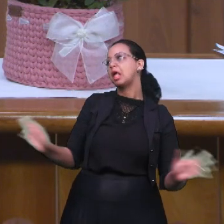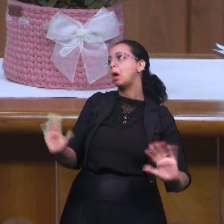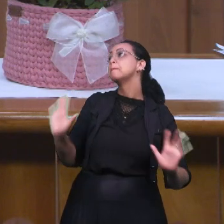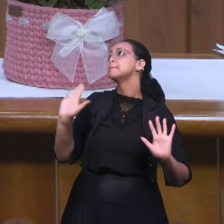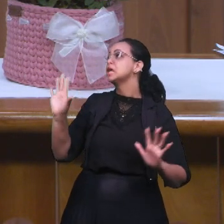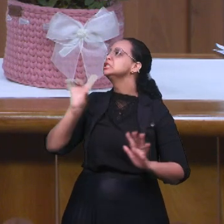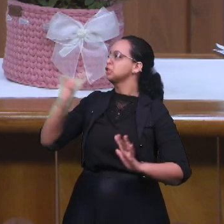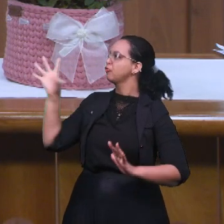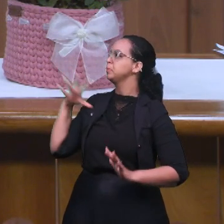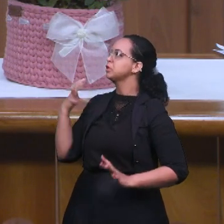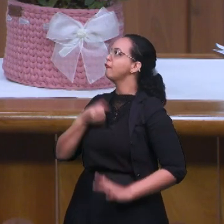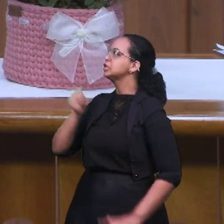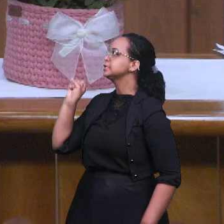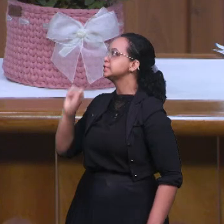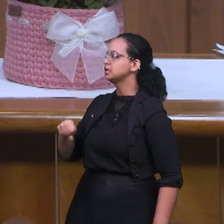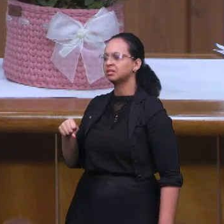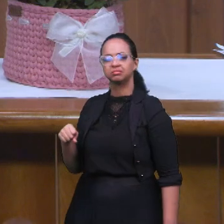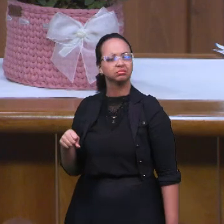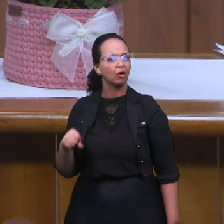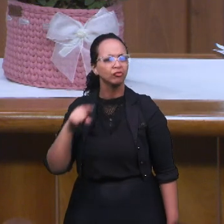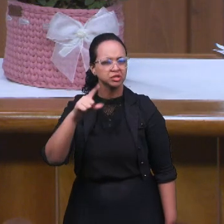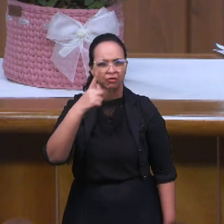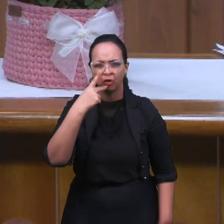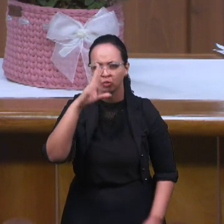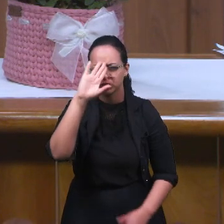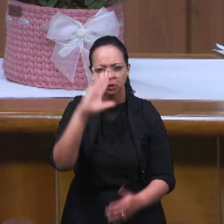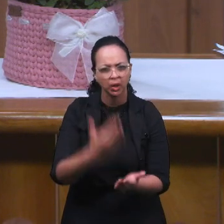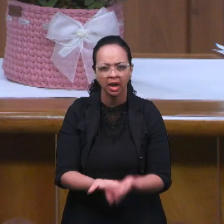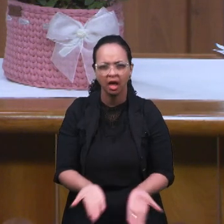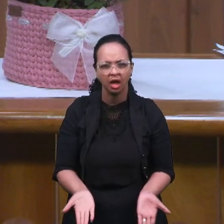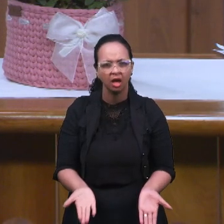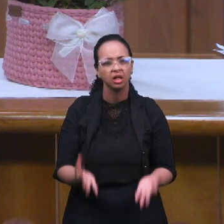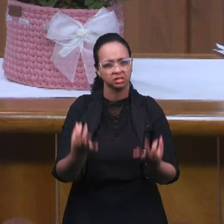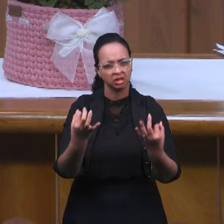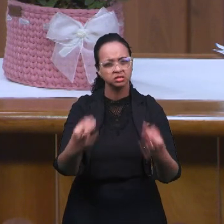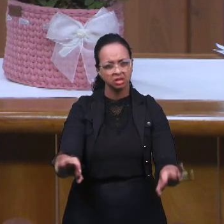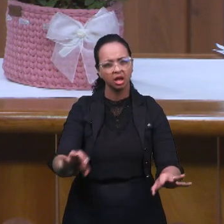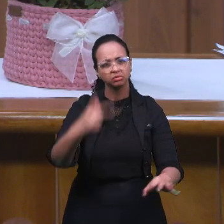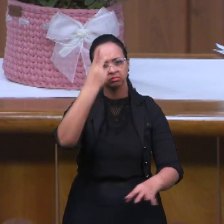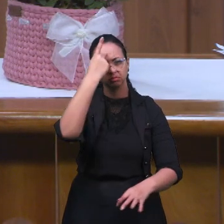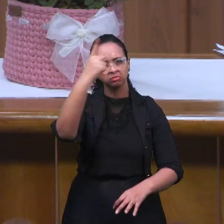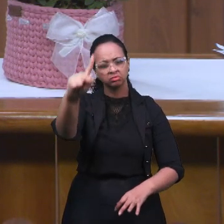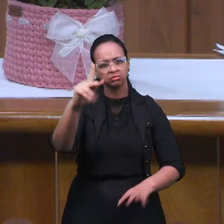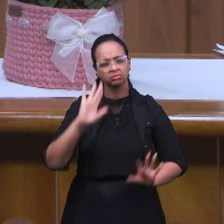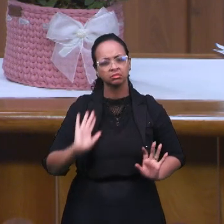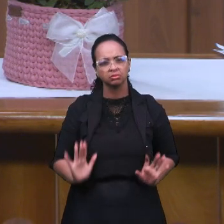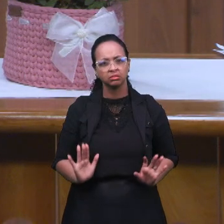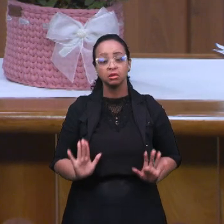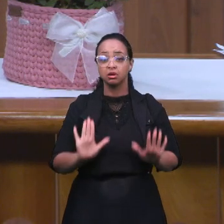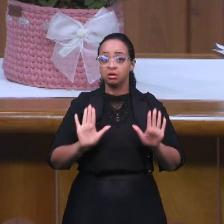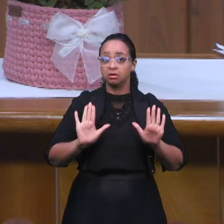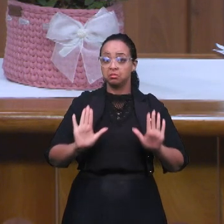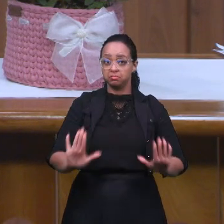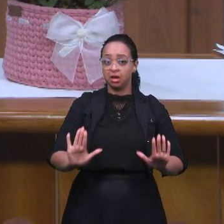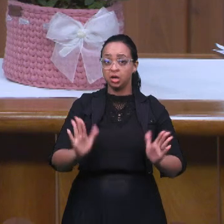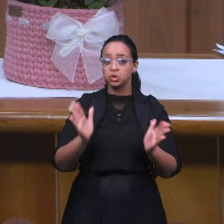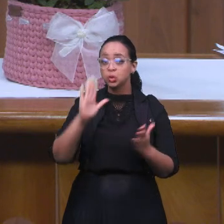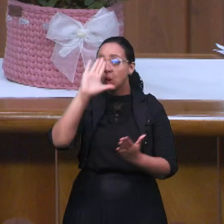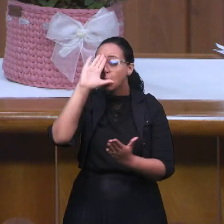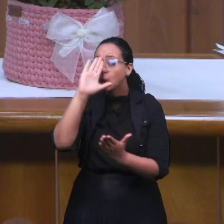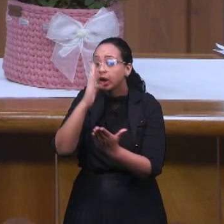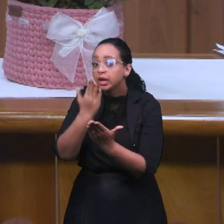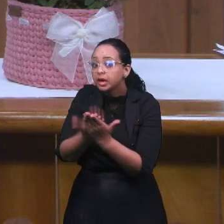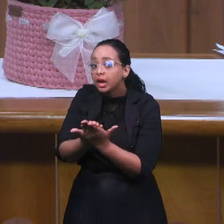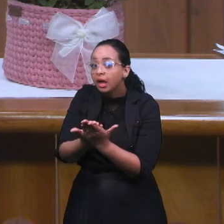essa é outra coisa. Você está dizendo que você não crê, porque você não crê mesmo, está certo. É um direito seu. Mas o crer aqui,